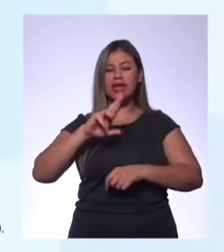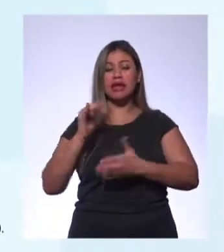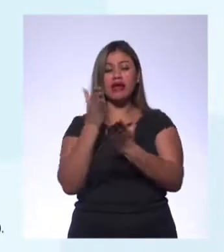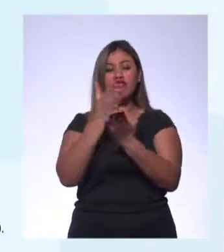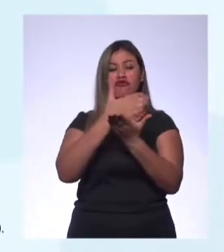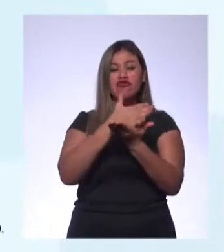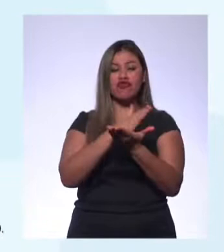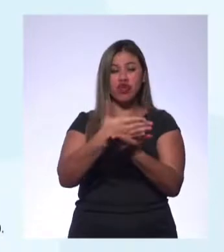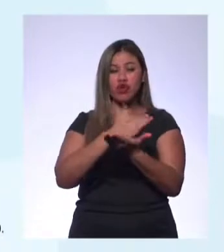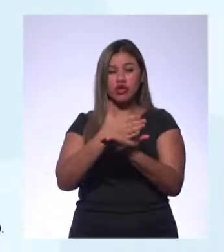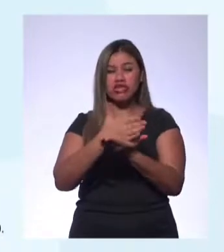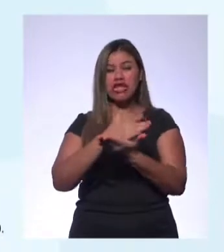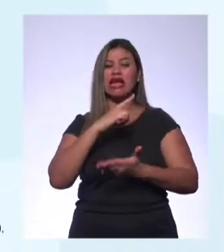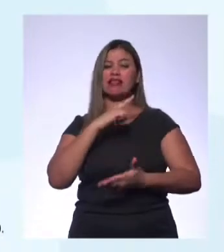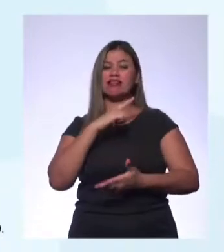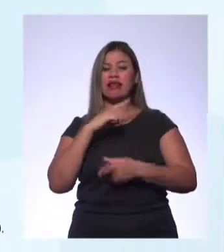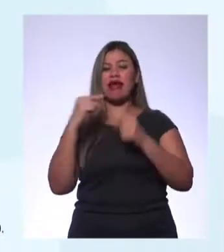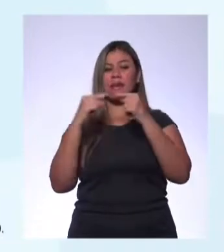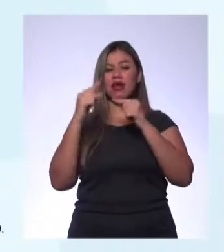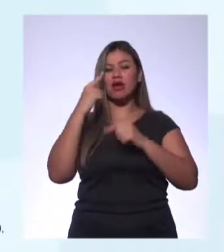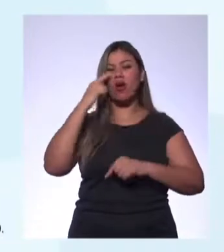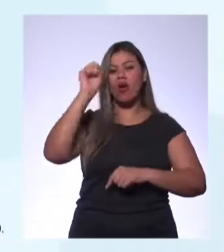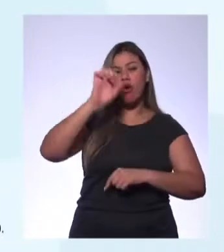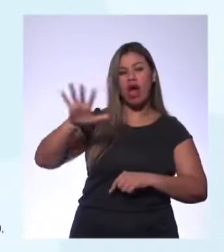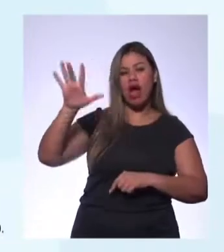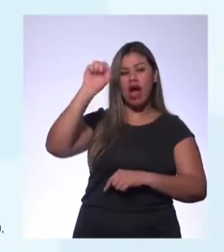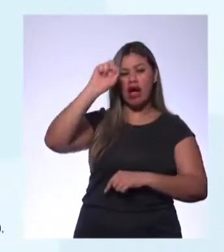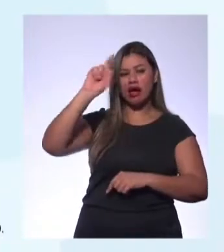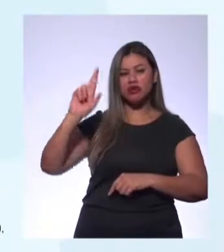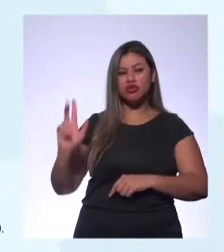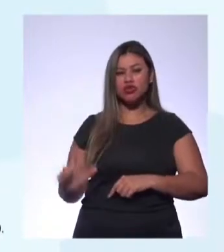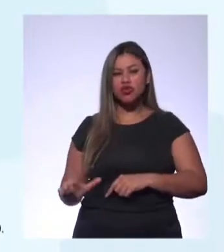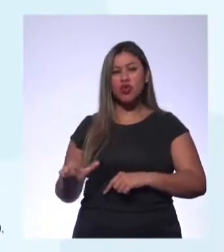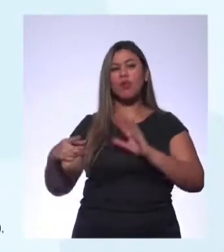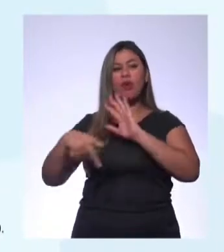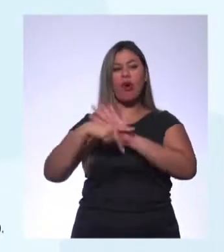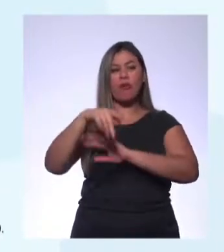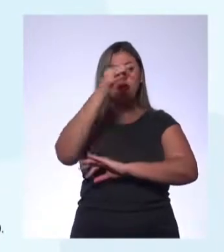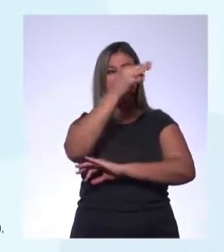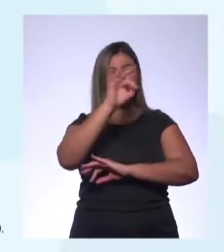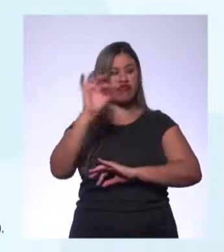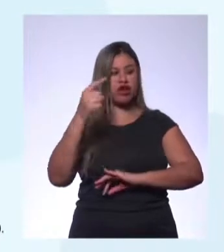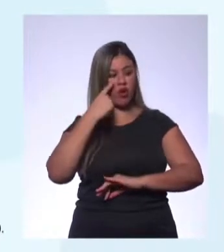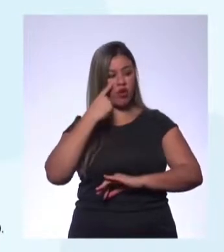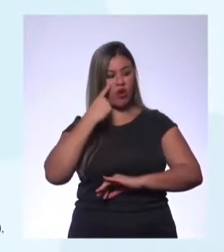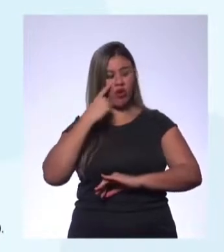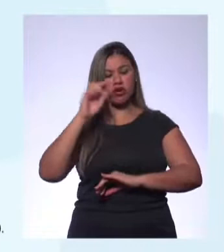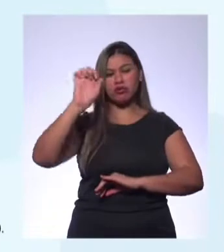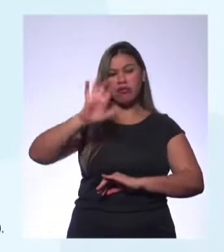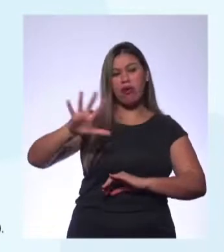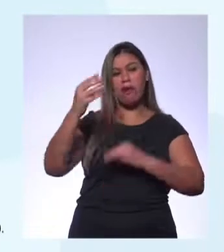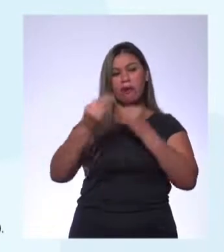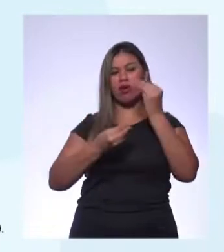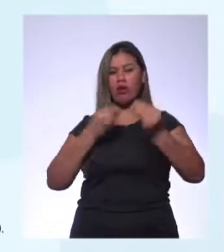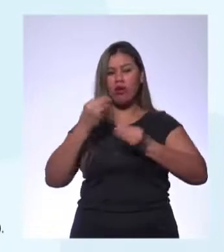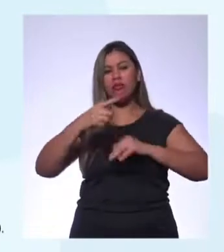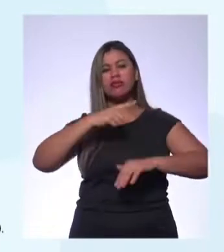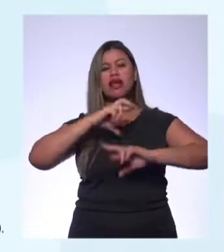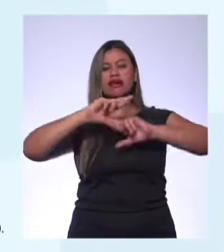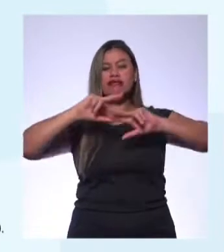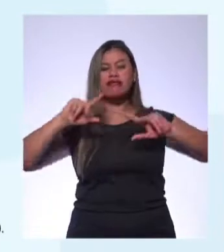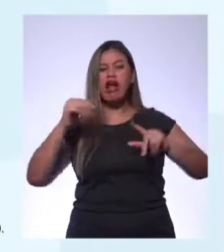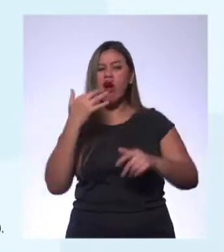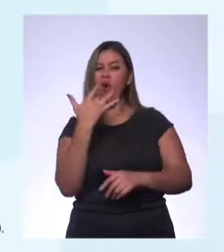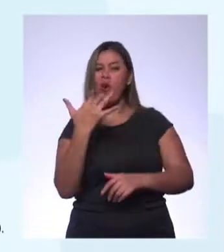artificiais. Vamos pegar essa área maior em azul aí, que é francesa, olha a mesma região no mapa da esquerda, que tem vários pontinhos